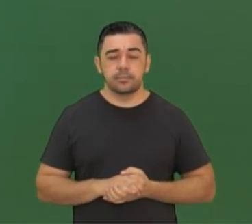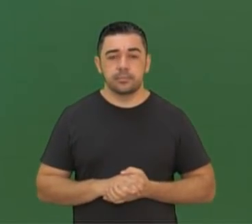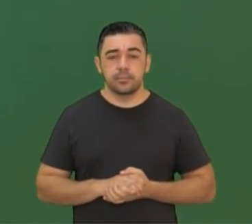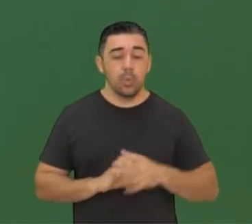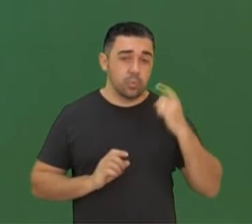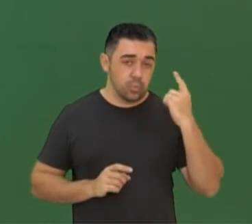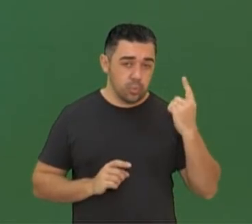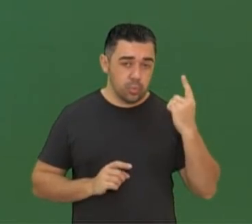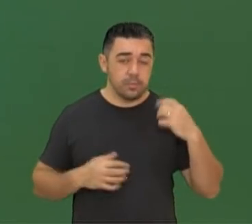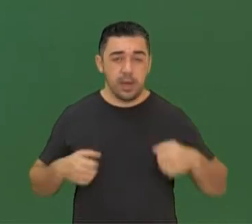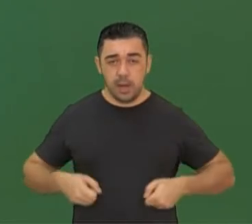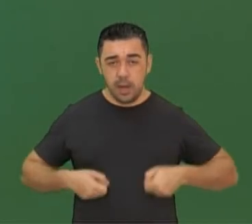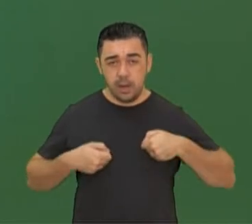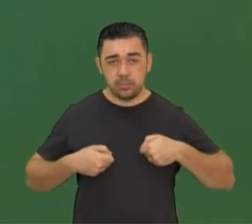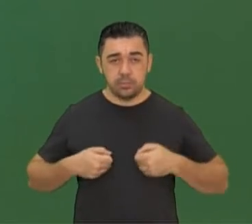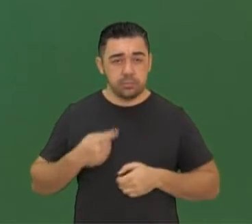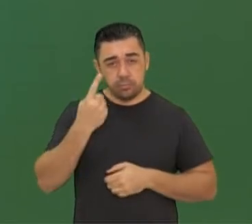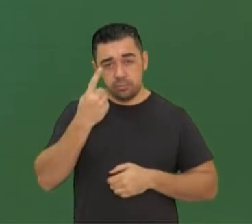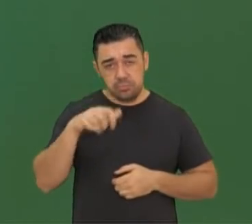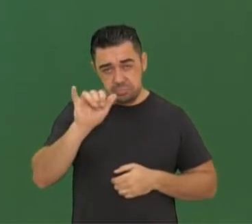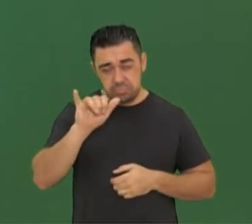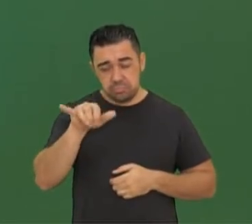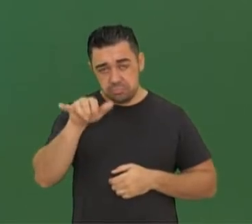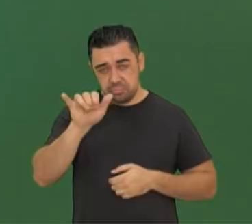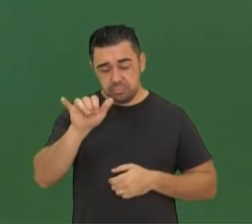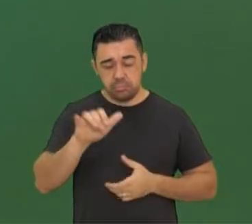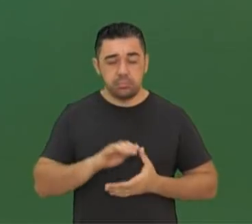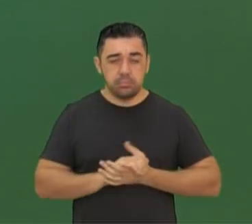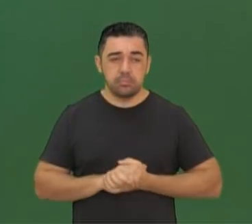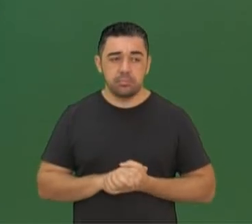E uma calça, 1y.